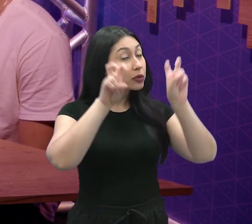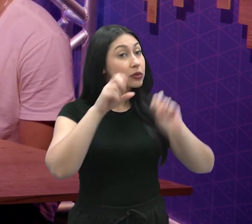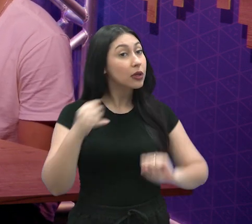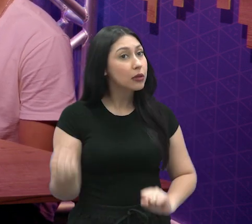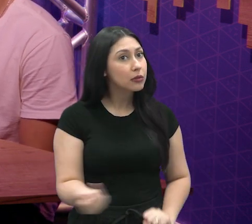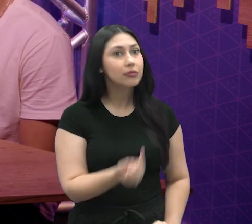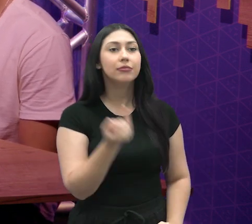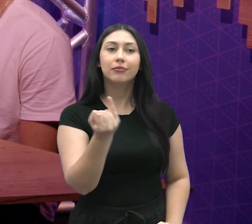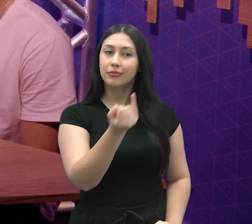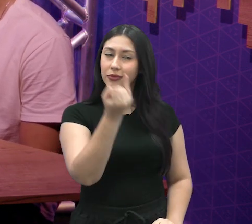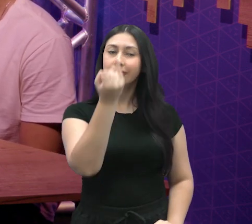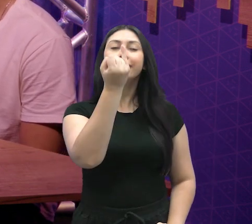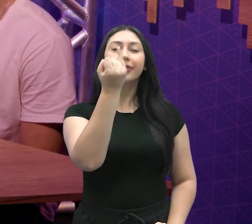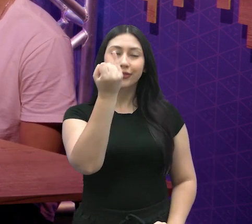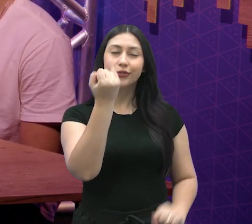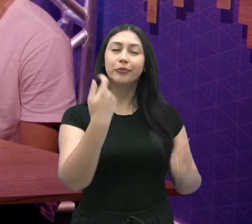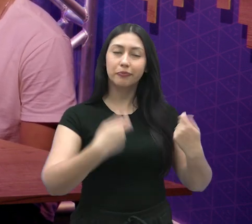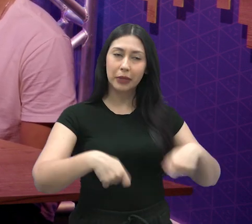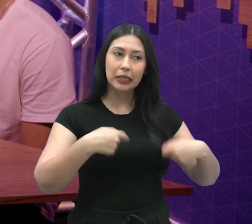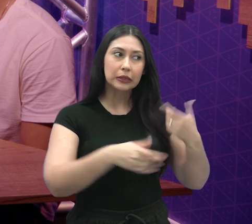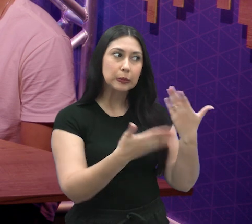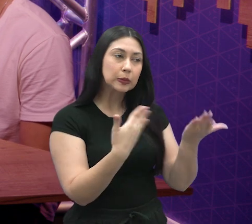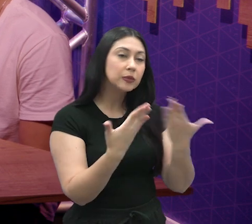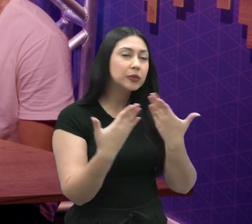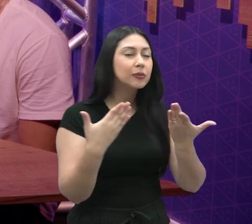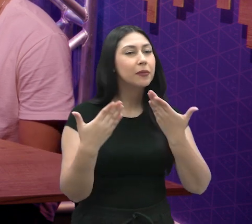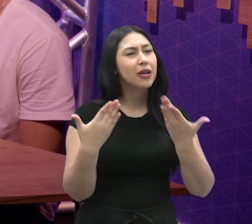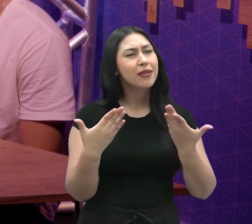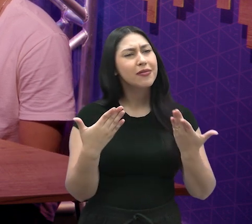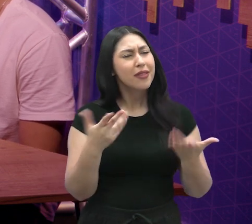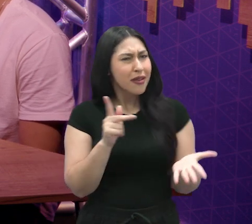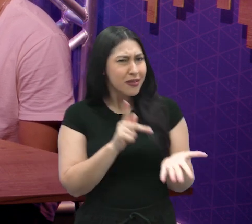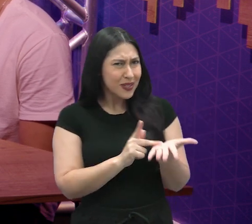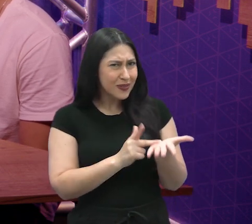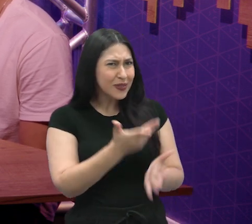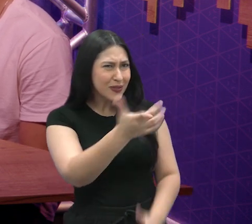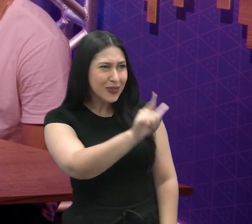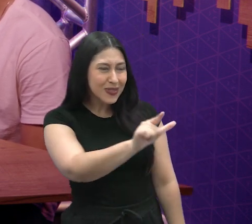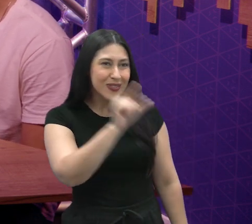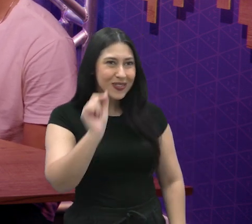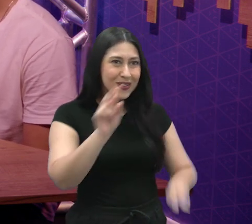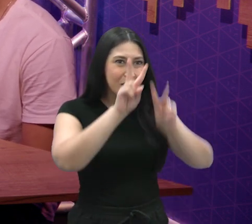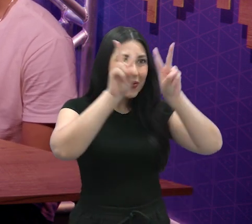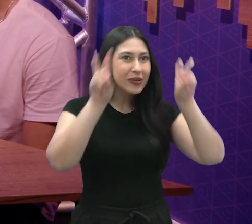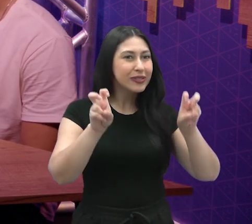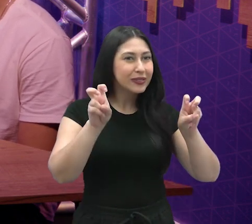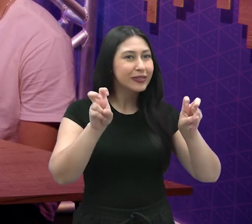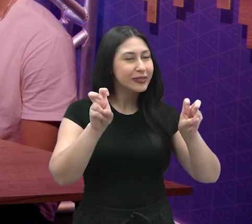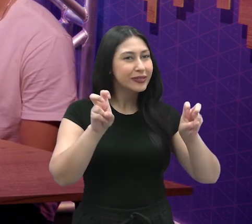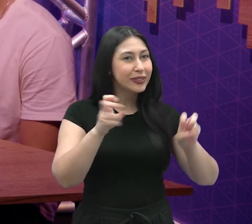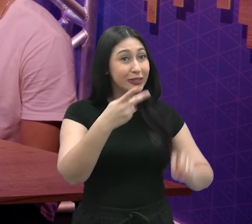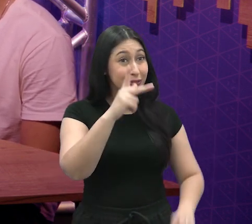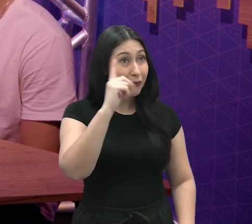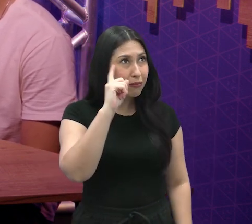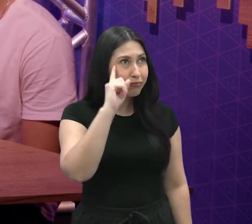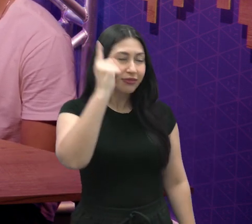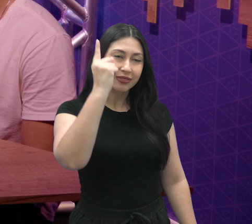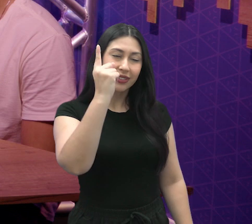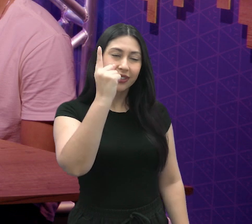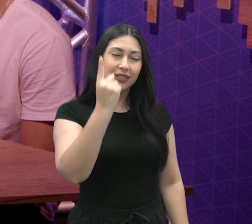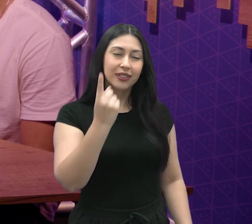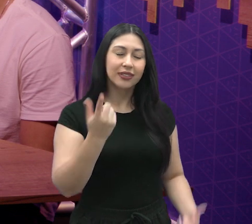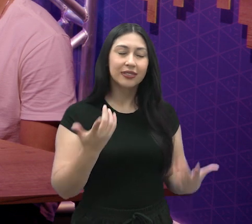muito importante, extremamente necessário. E a gente, na verdade, você que trouxe esse tema, né, Samu? Foi uma ideia